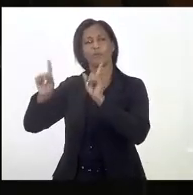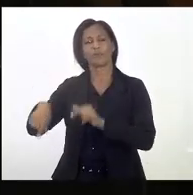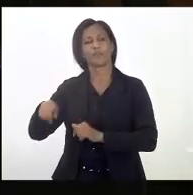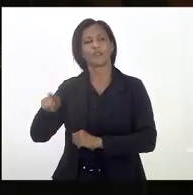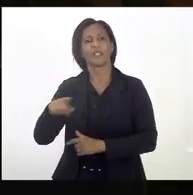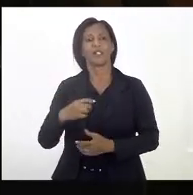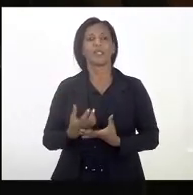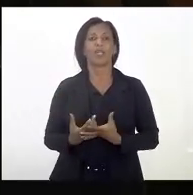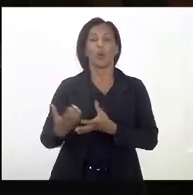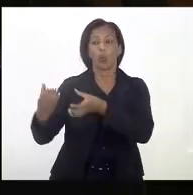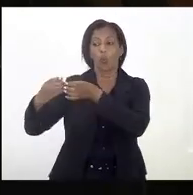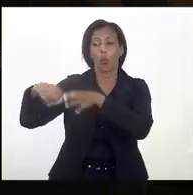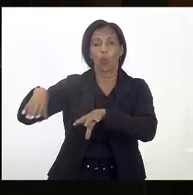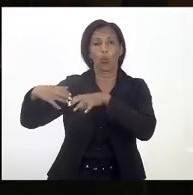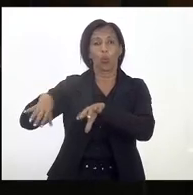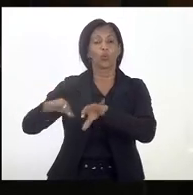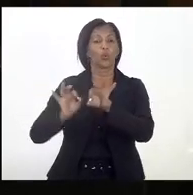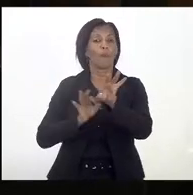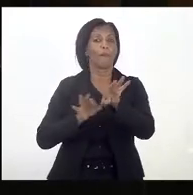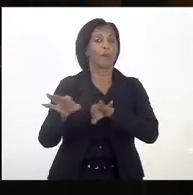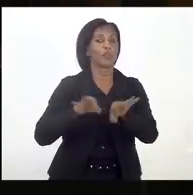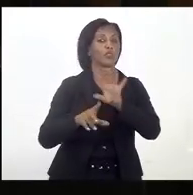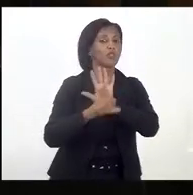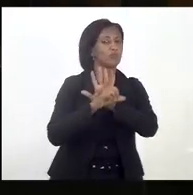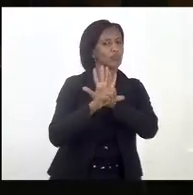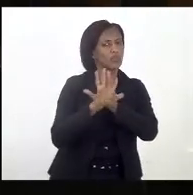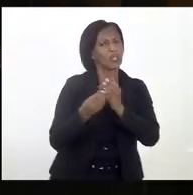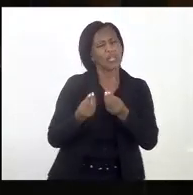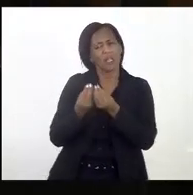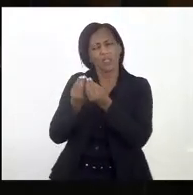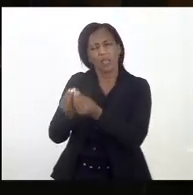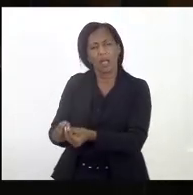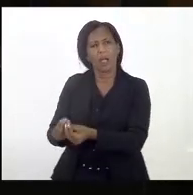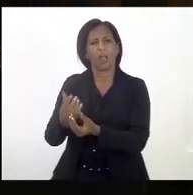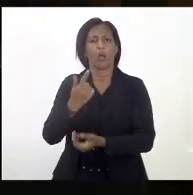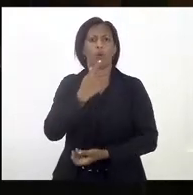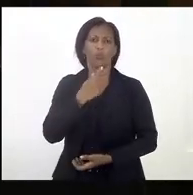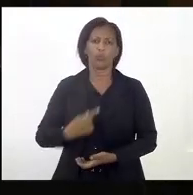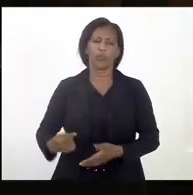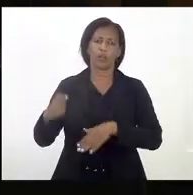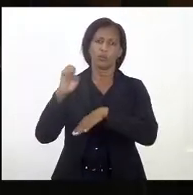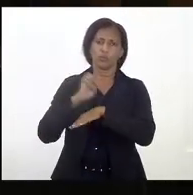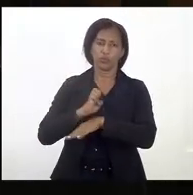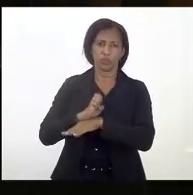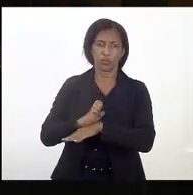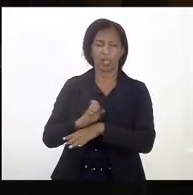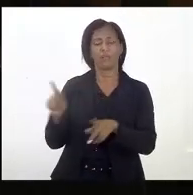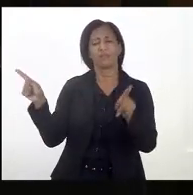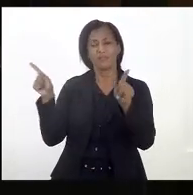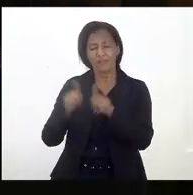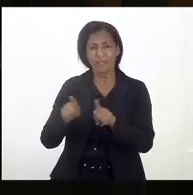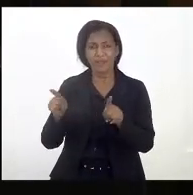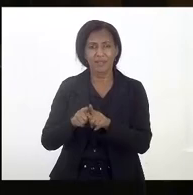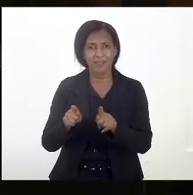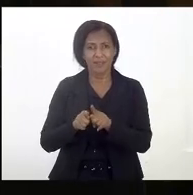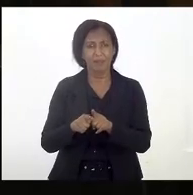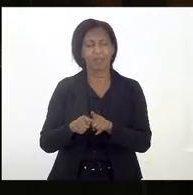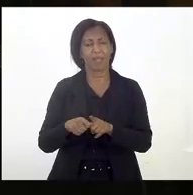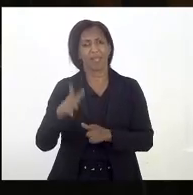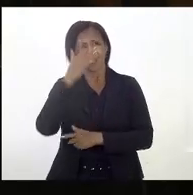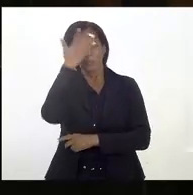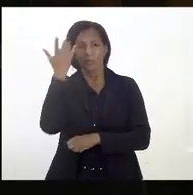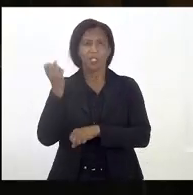aprovação de um projeto de lei autorizativa que permite ao governo do estado é a convocação tão esperada tão a